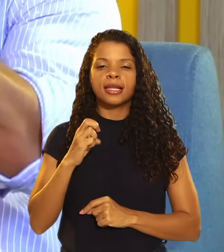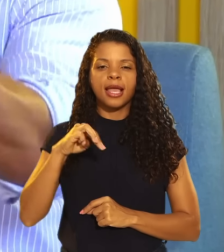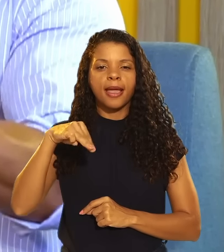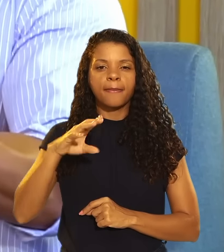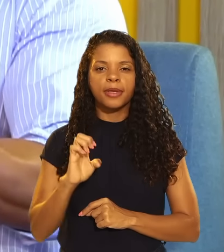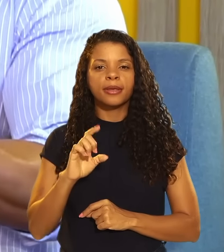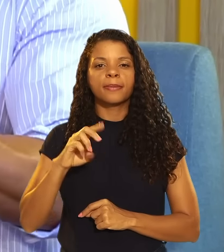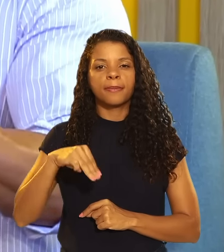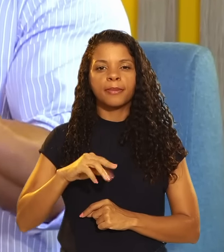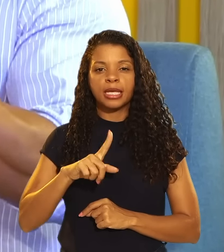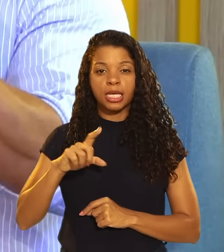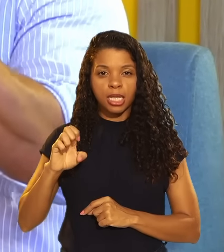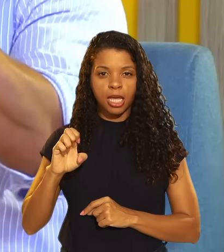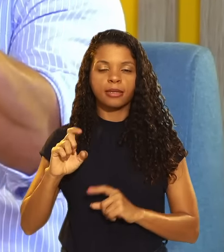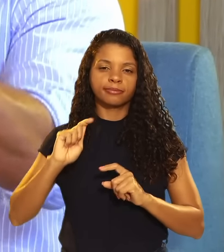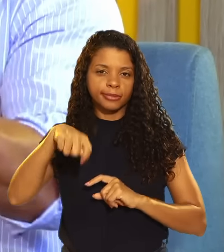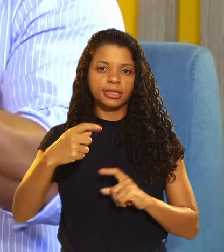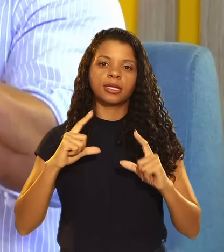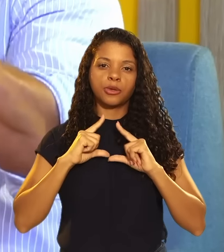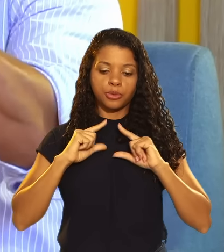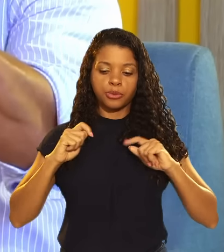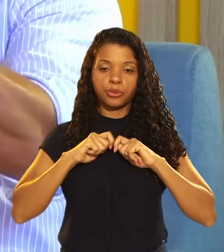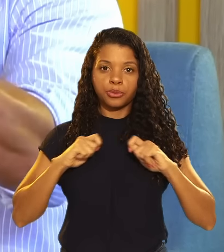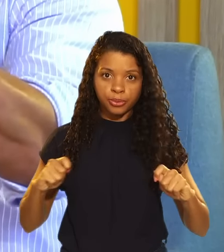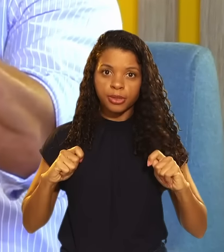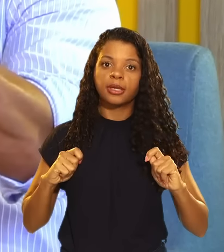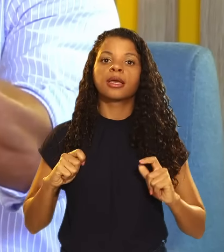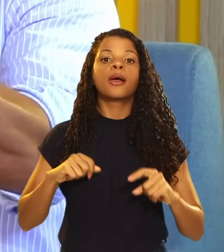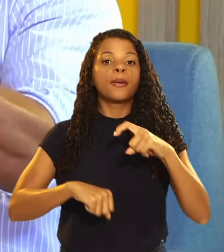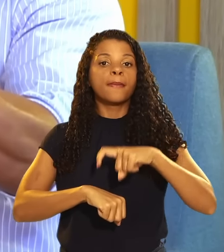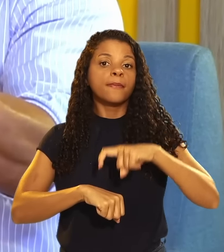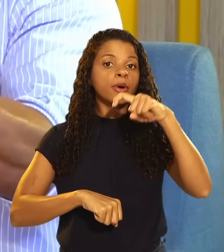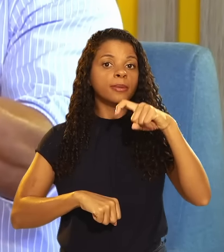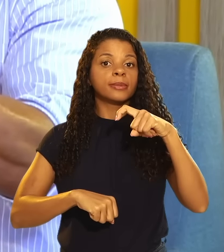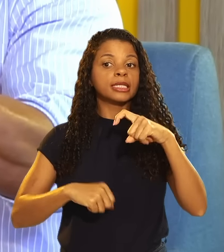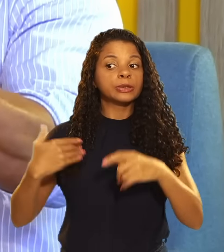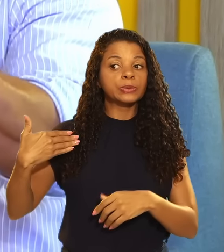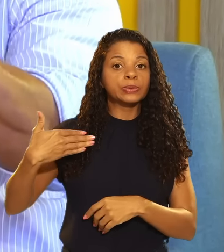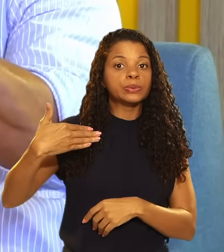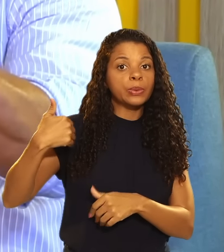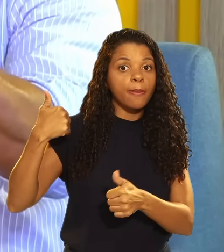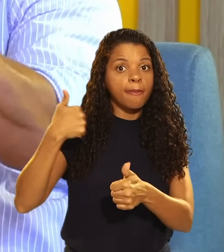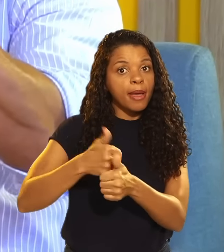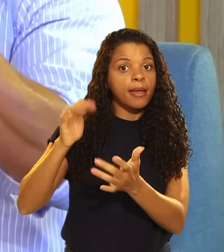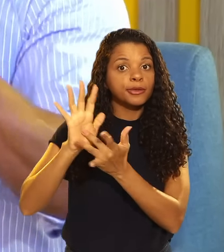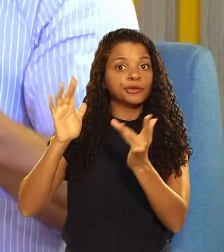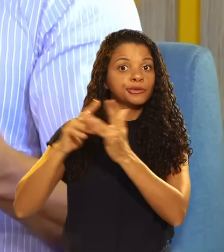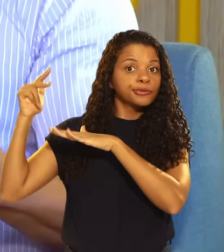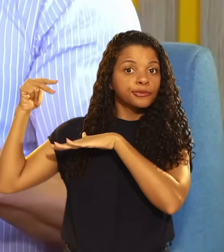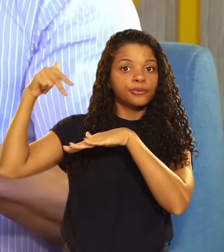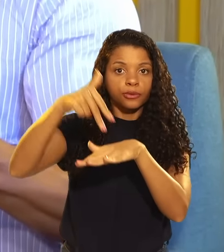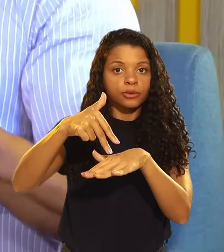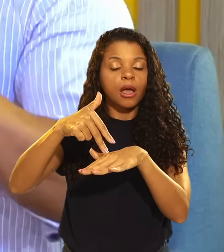justamente nesse tempo do fim, justamente nesse momento em que está antecedendo a volta de Cristo, porque ali o sábado está o selo